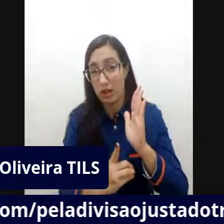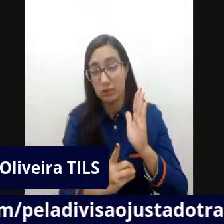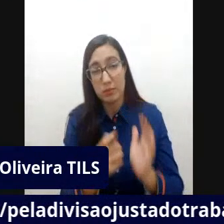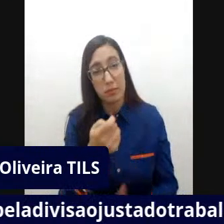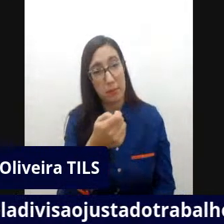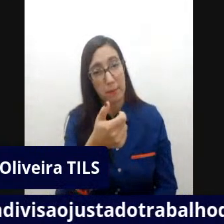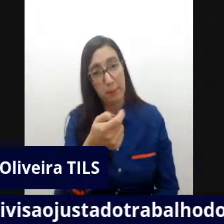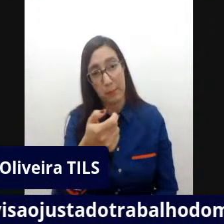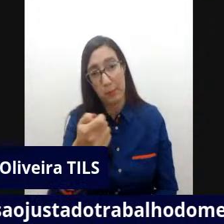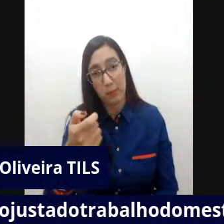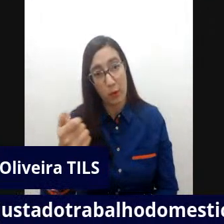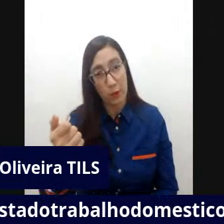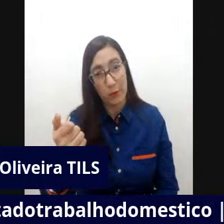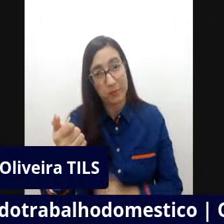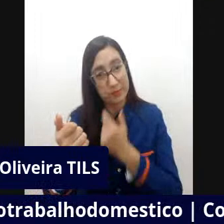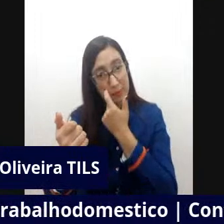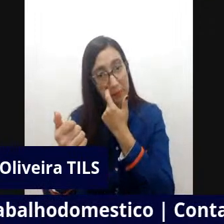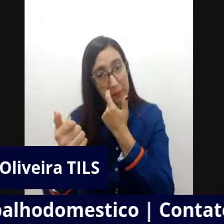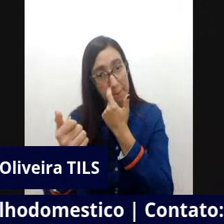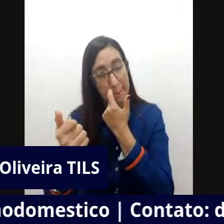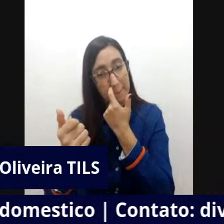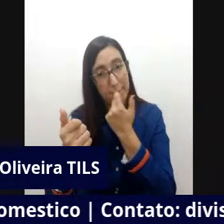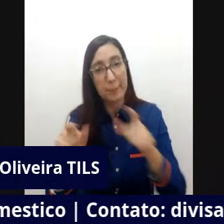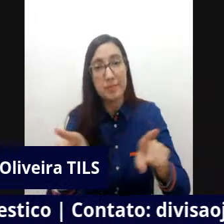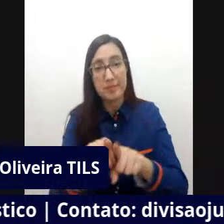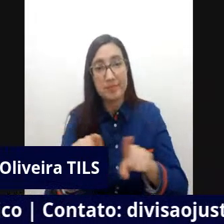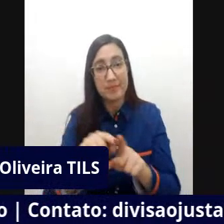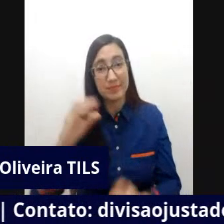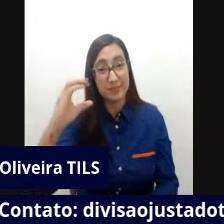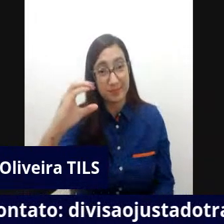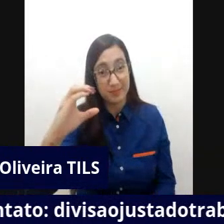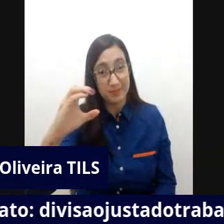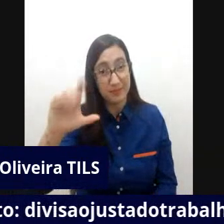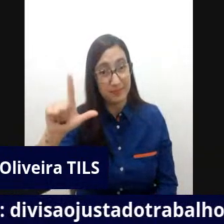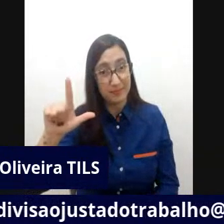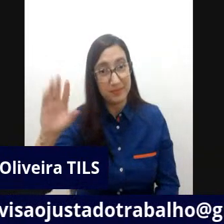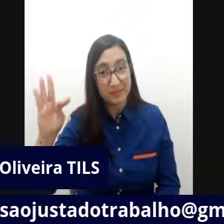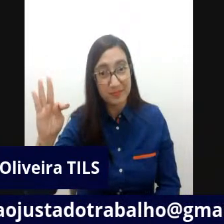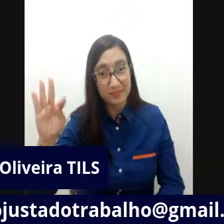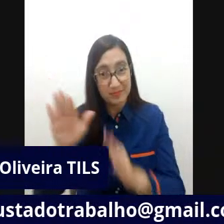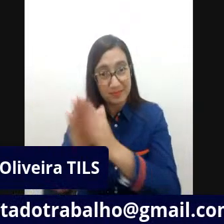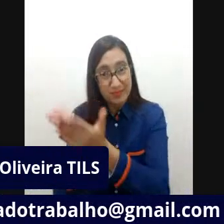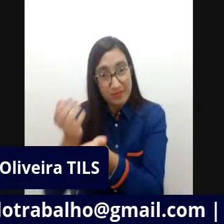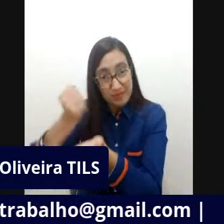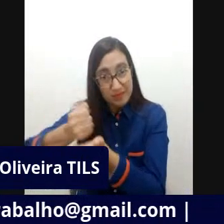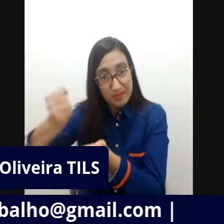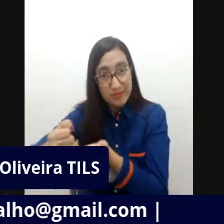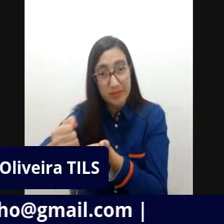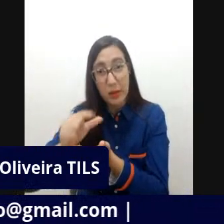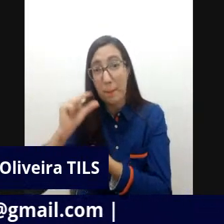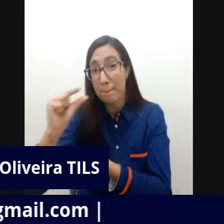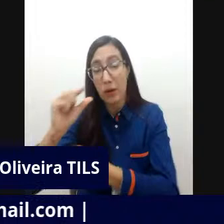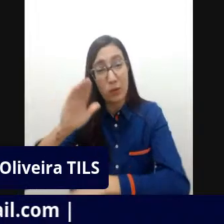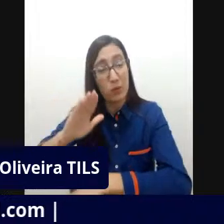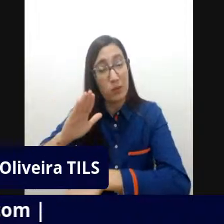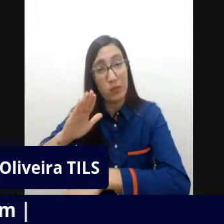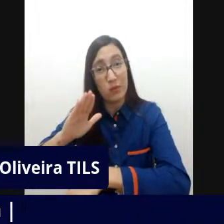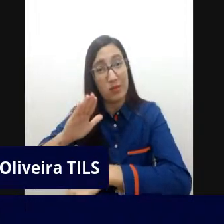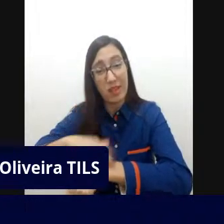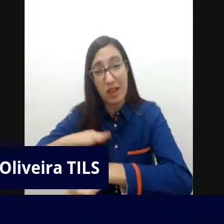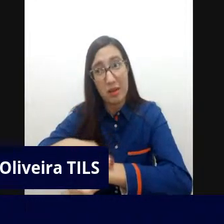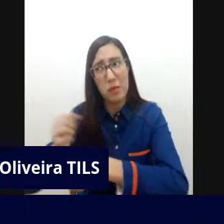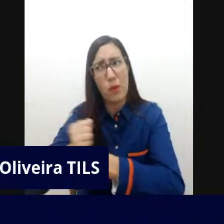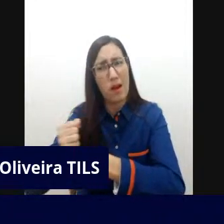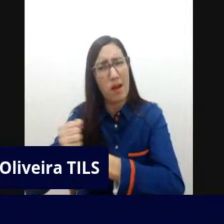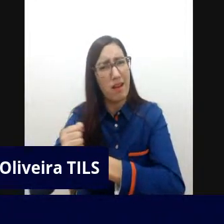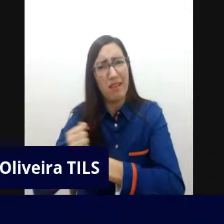A CLT tem menos tempo de construída, né, de aprovada, do que a luta das trabalhadoras domésticas. No entanto,